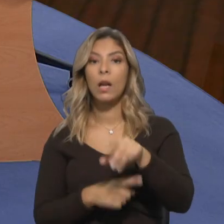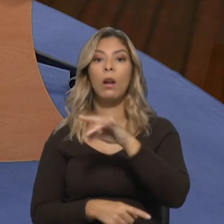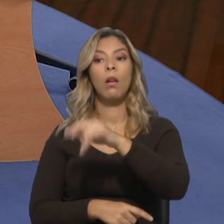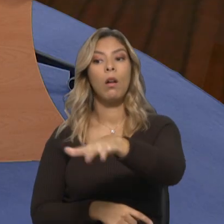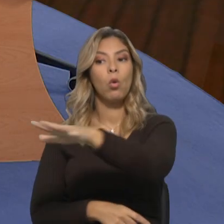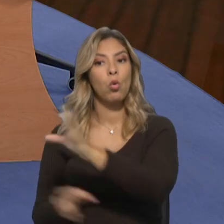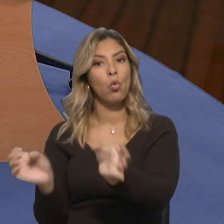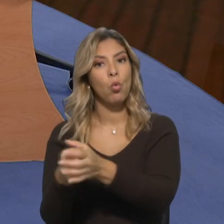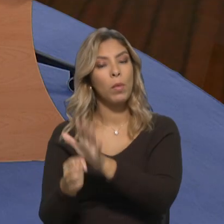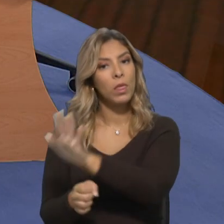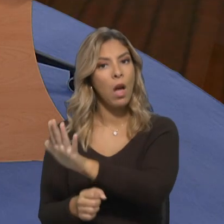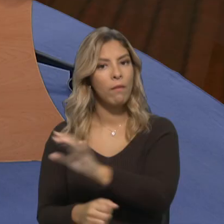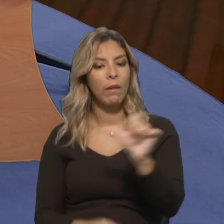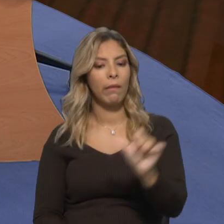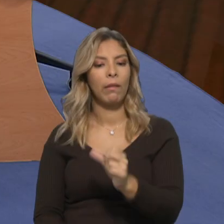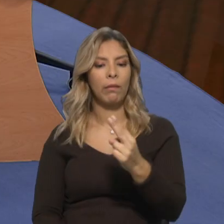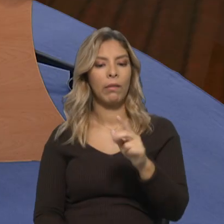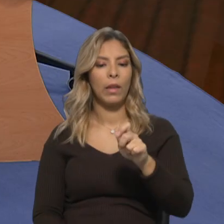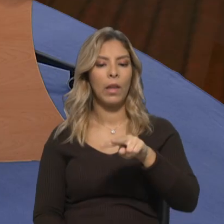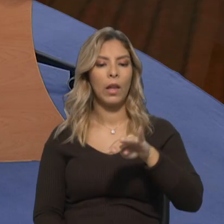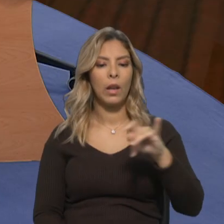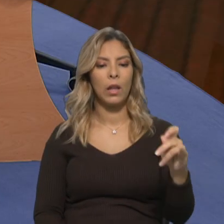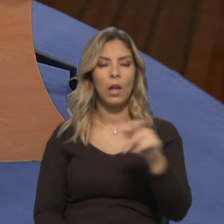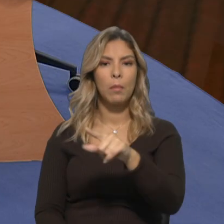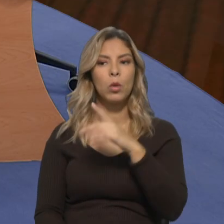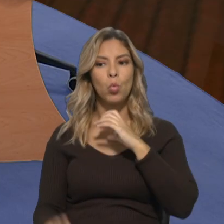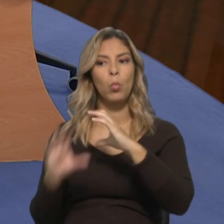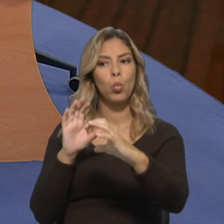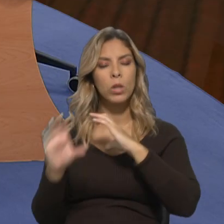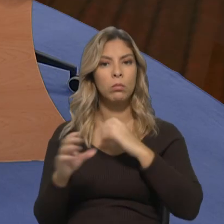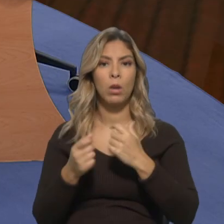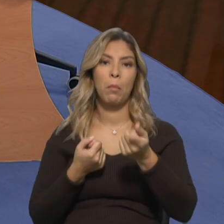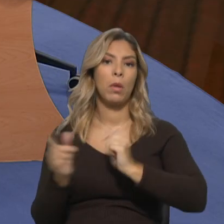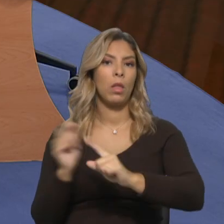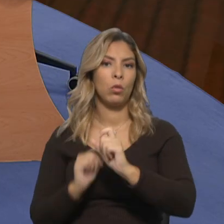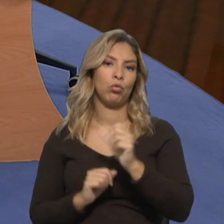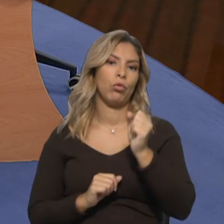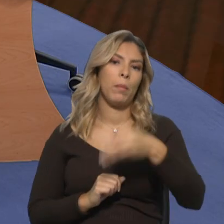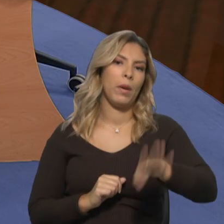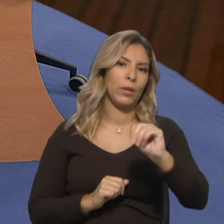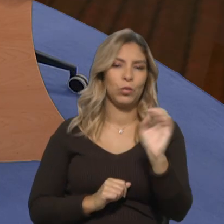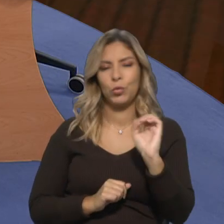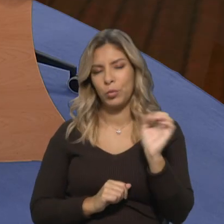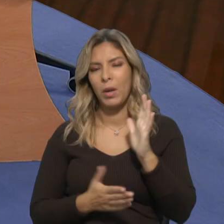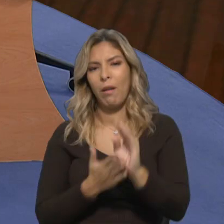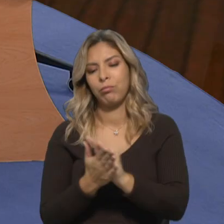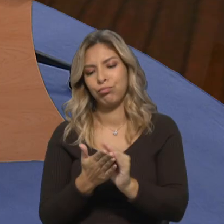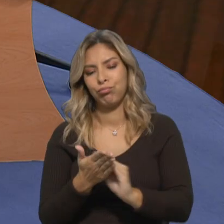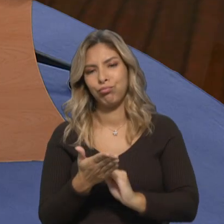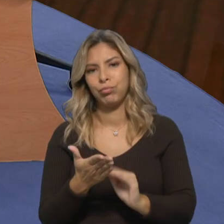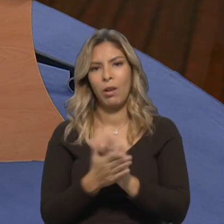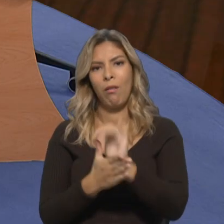ele tinha uma comunicação constante, não com e-mails ou GPS, mas com cartas. E então ele estava